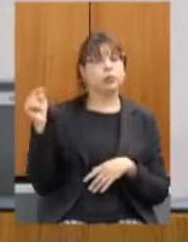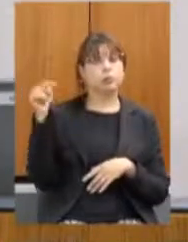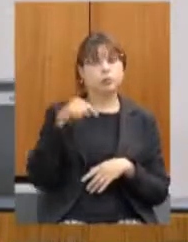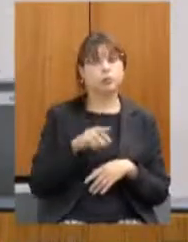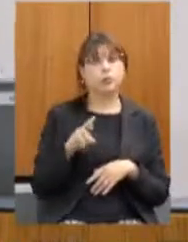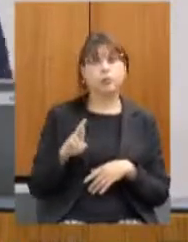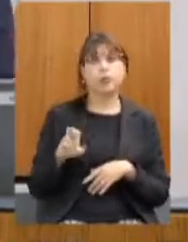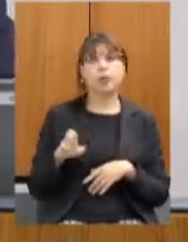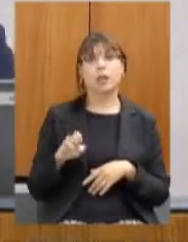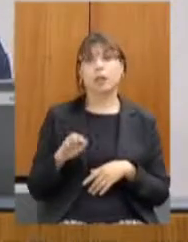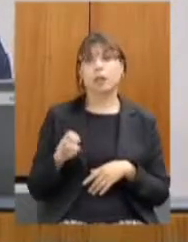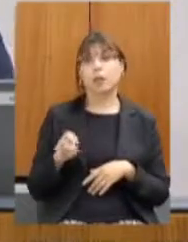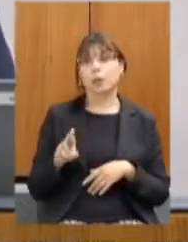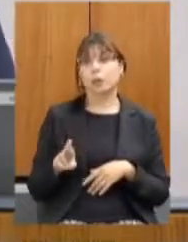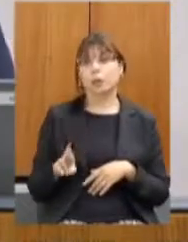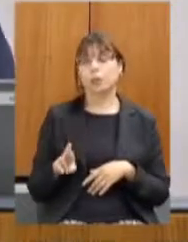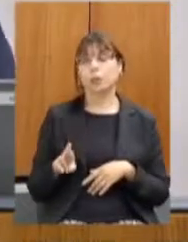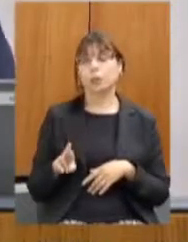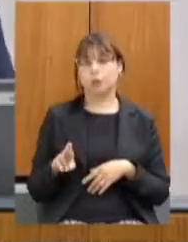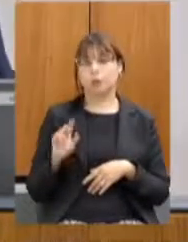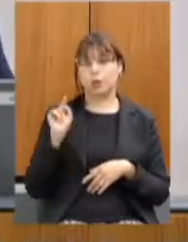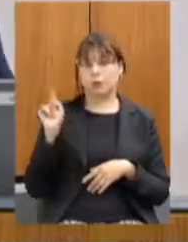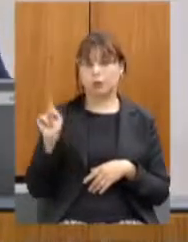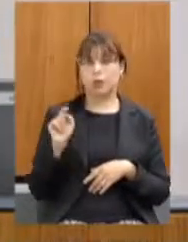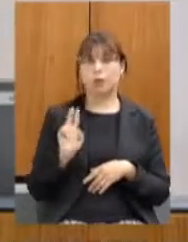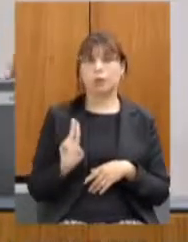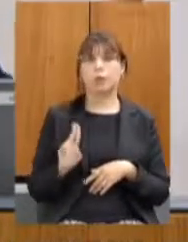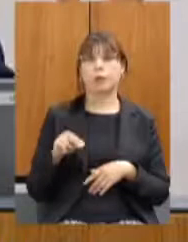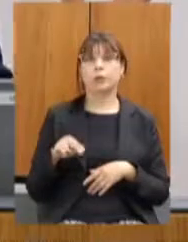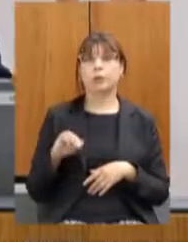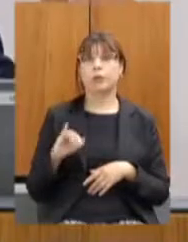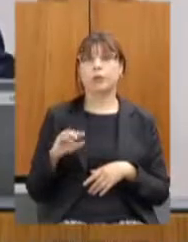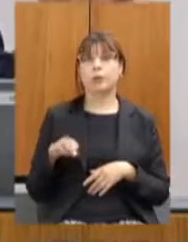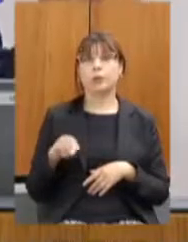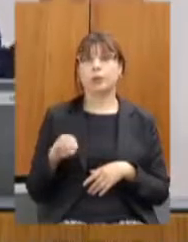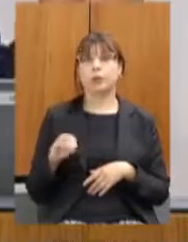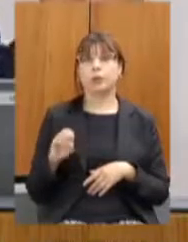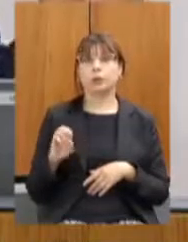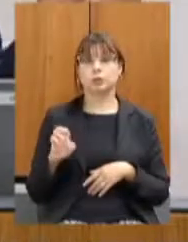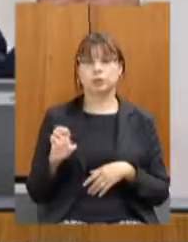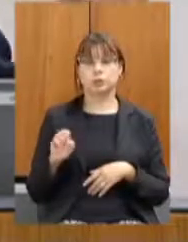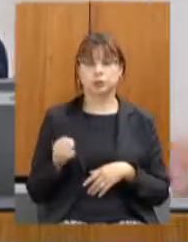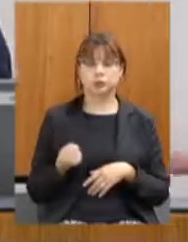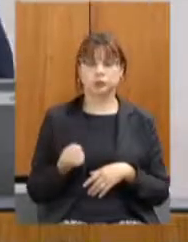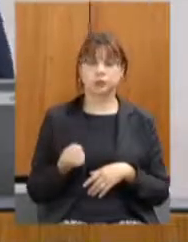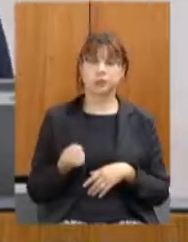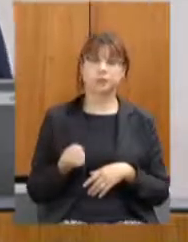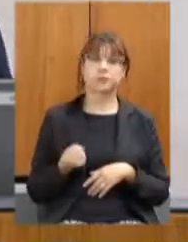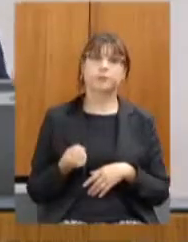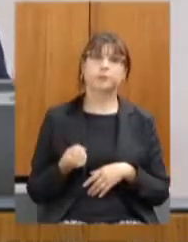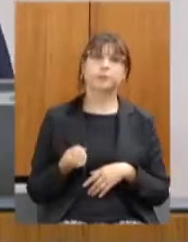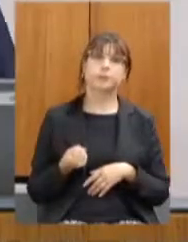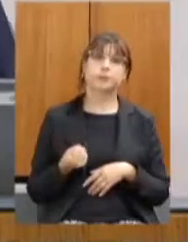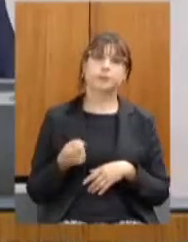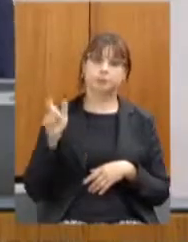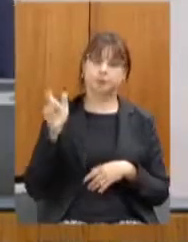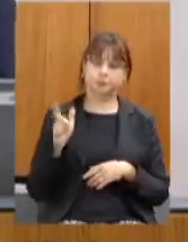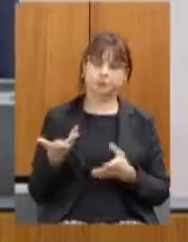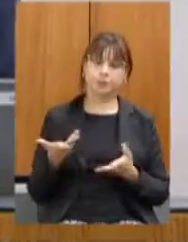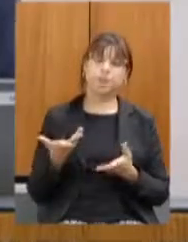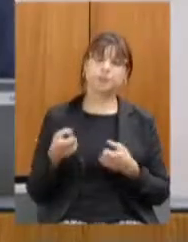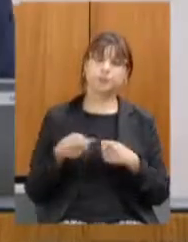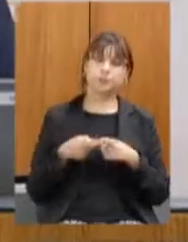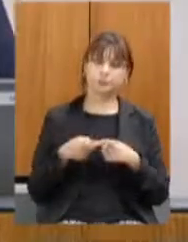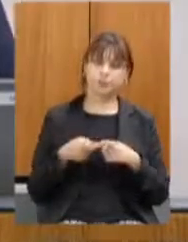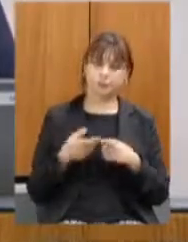unimontes Hospital Universitário ligado a unimontes e o diretor Clínico do hospital e